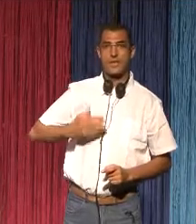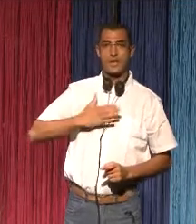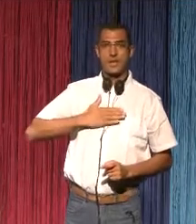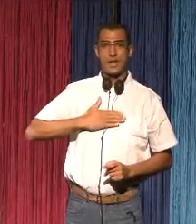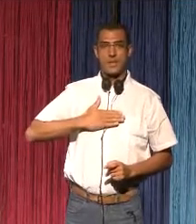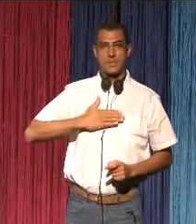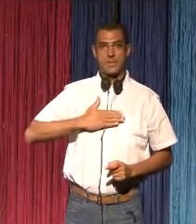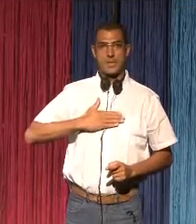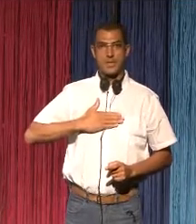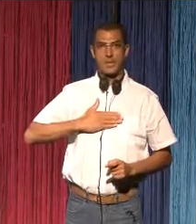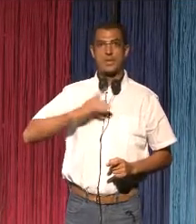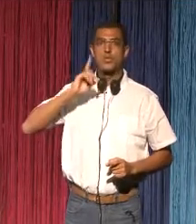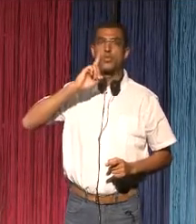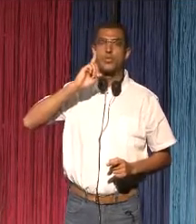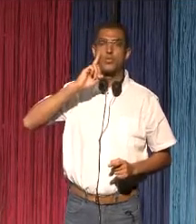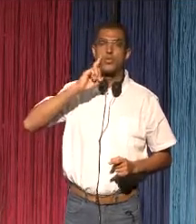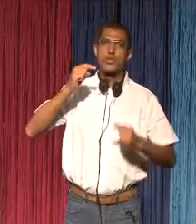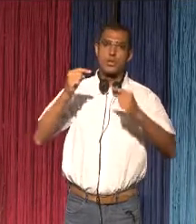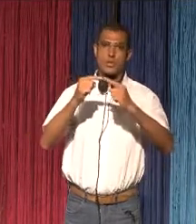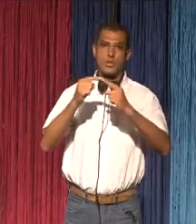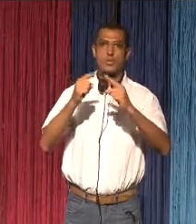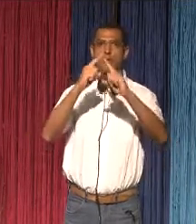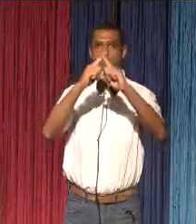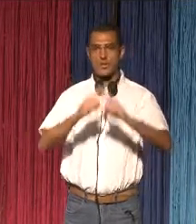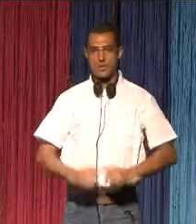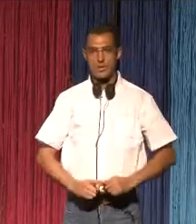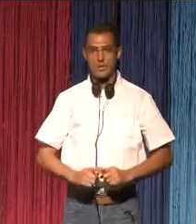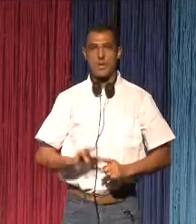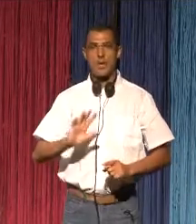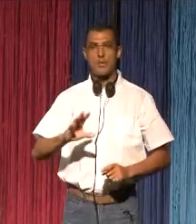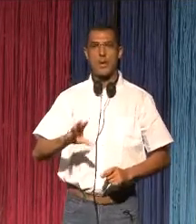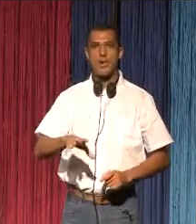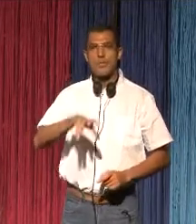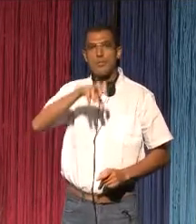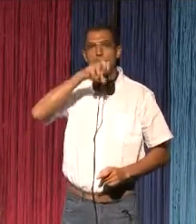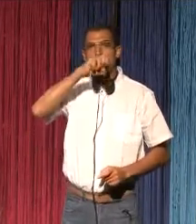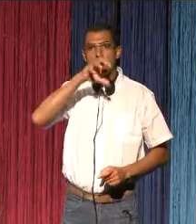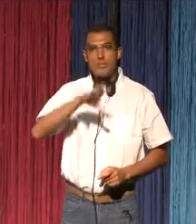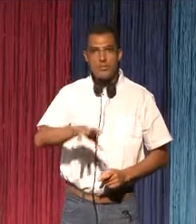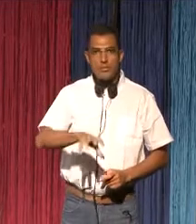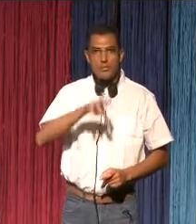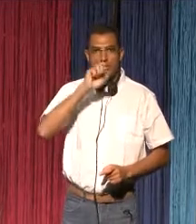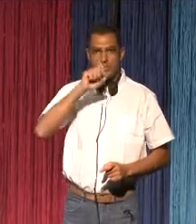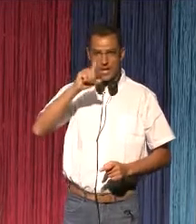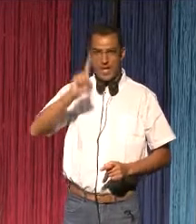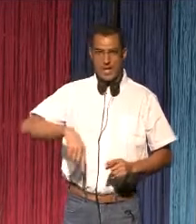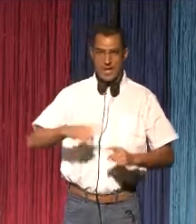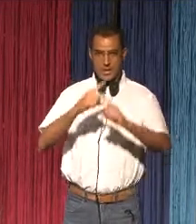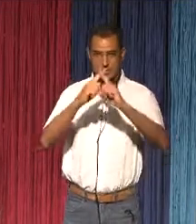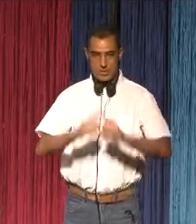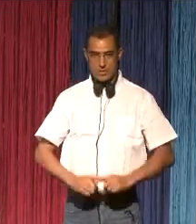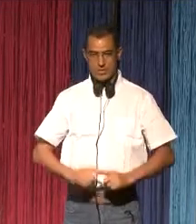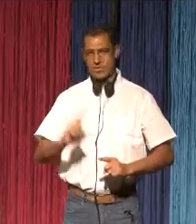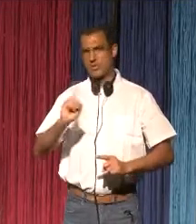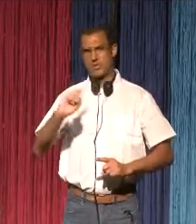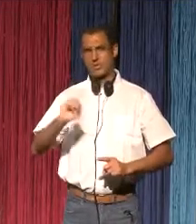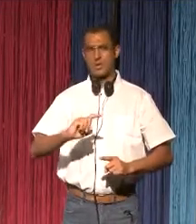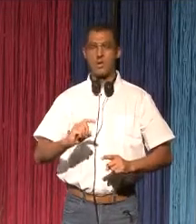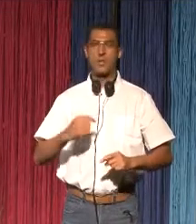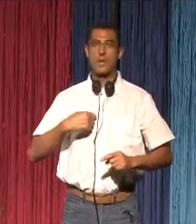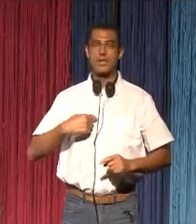Respirar não é jogo. As formas de respirar é que são jogos. Jogos culturais, jogos de todos os